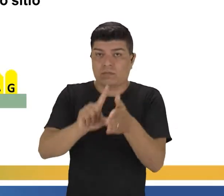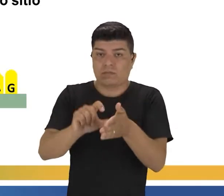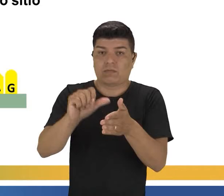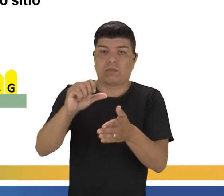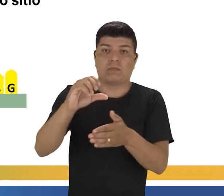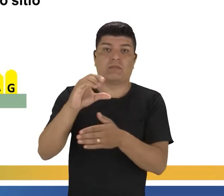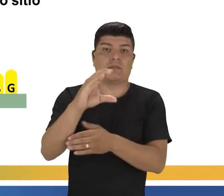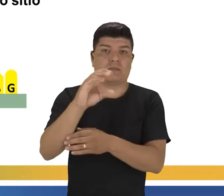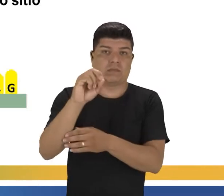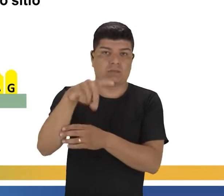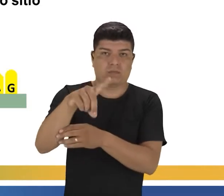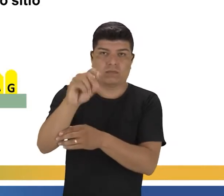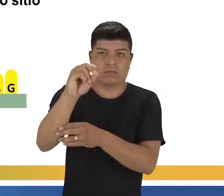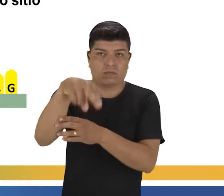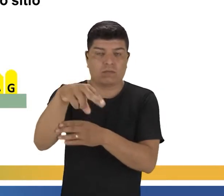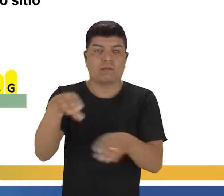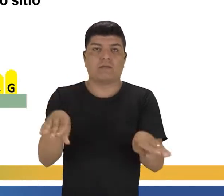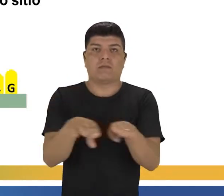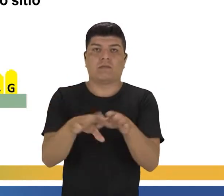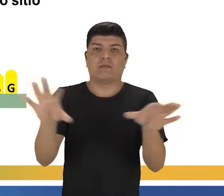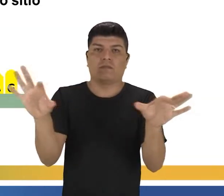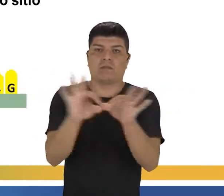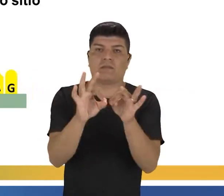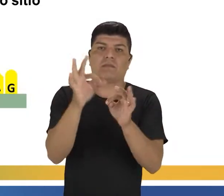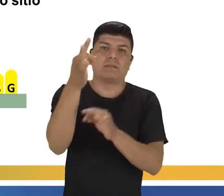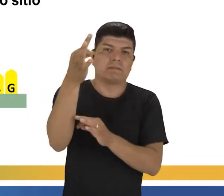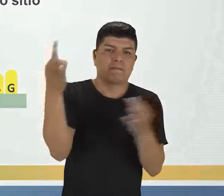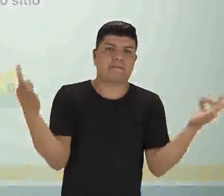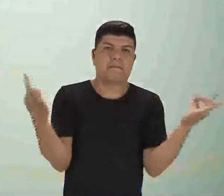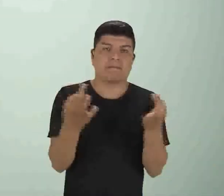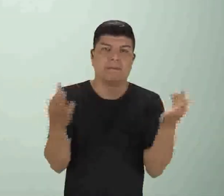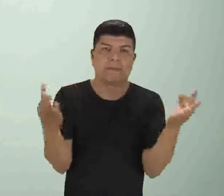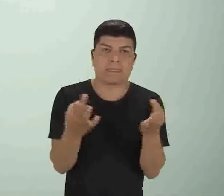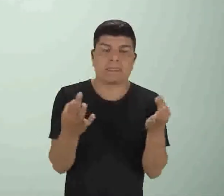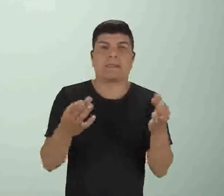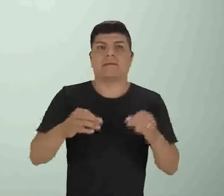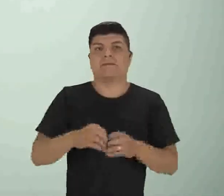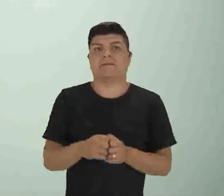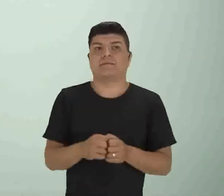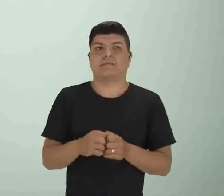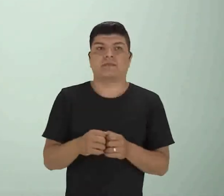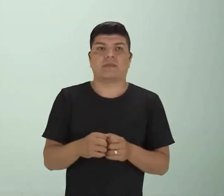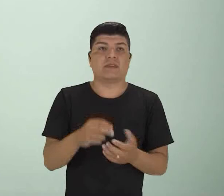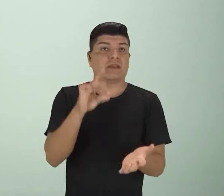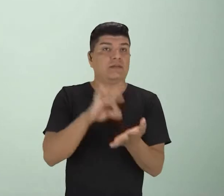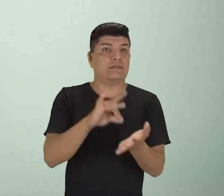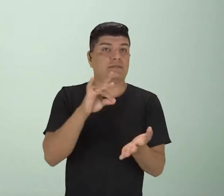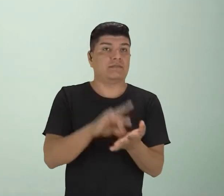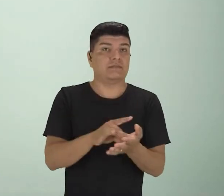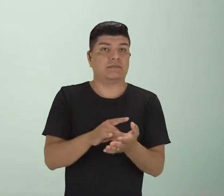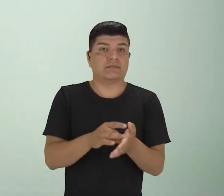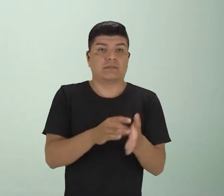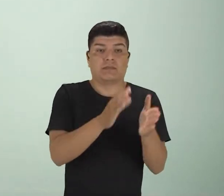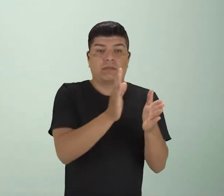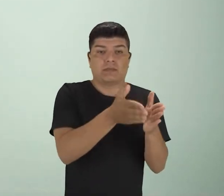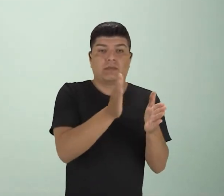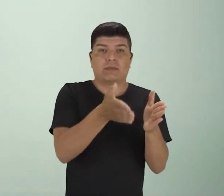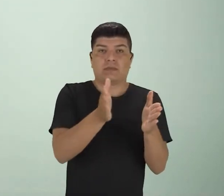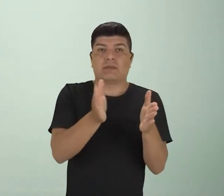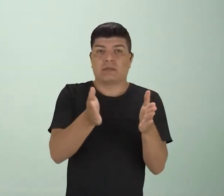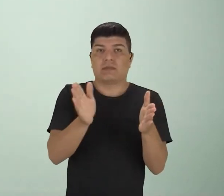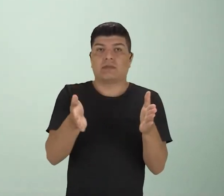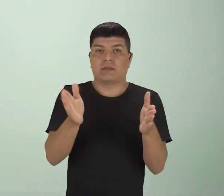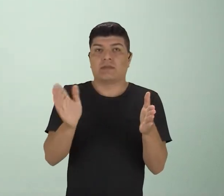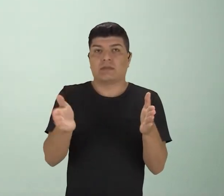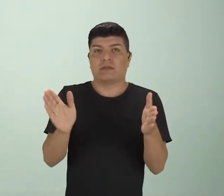se acoplar a isso. É um encaixe perfeito. Códons e anticódons são, na verdade, partes desse grande